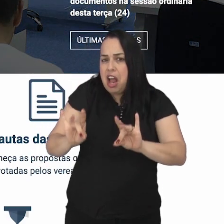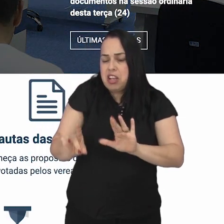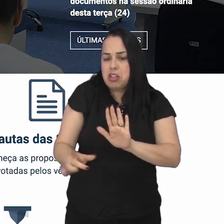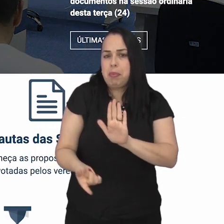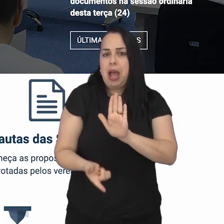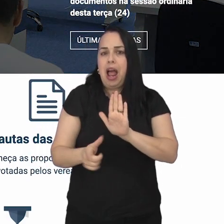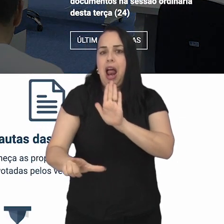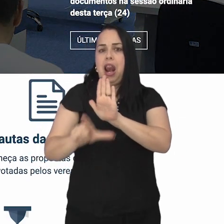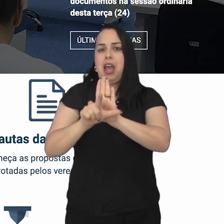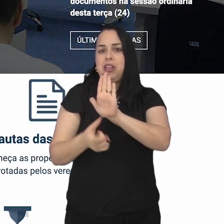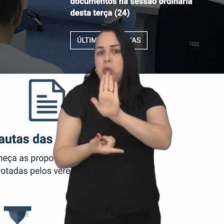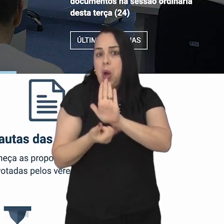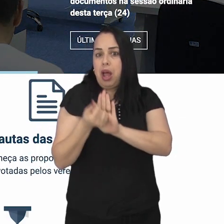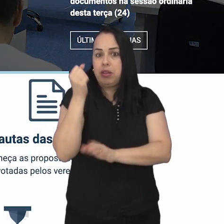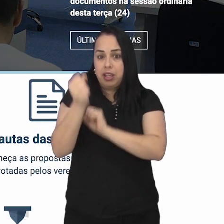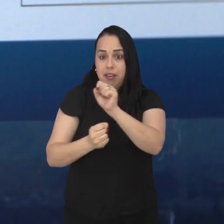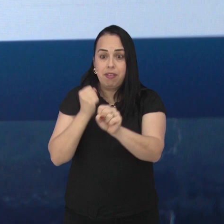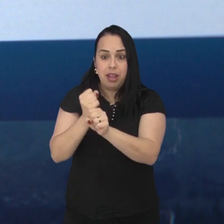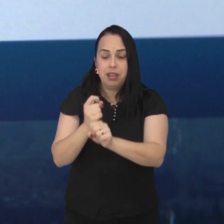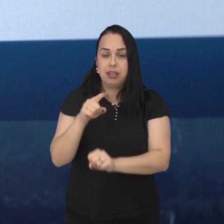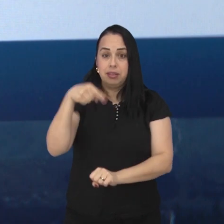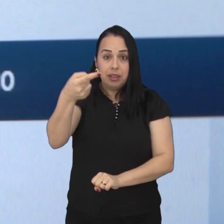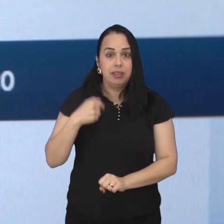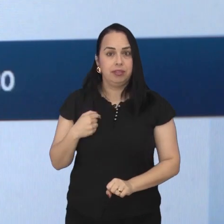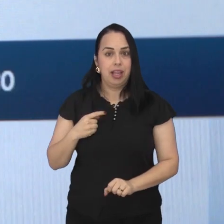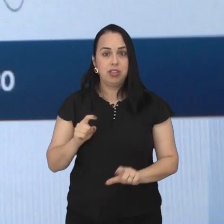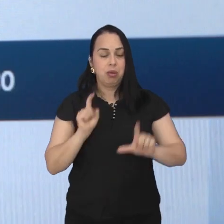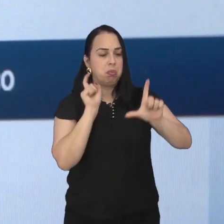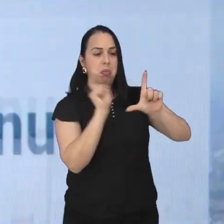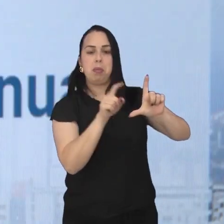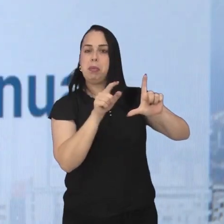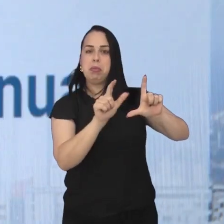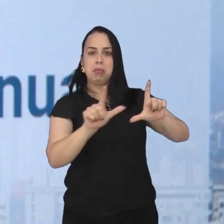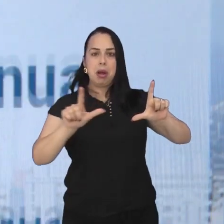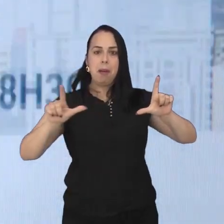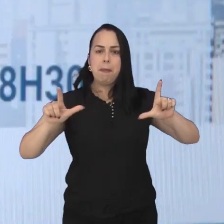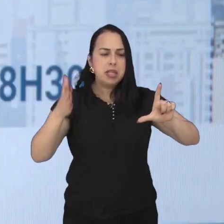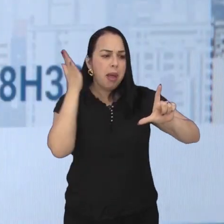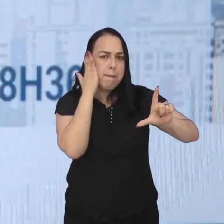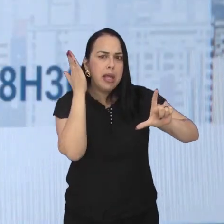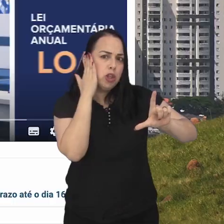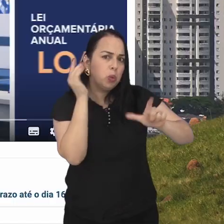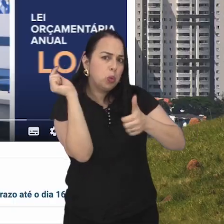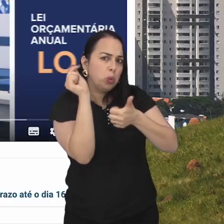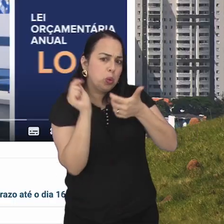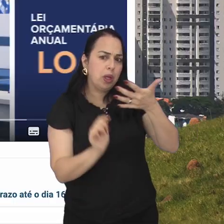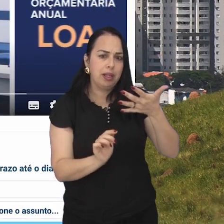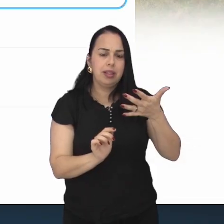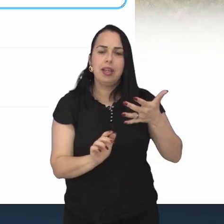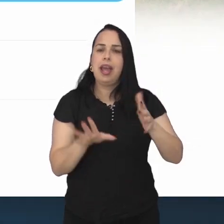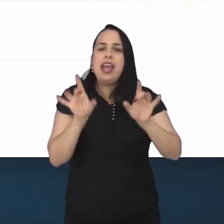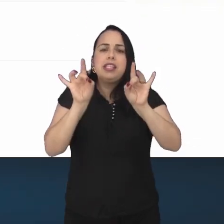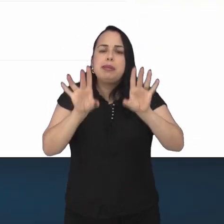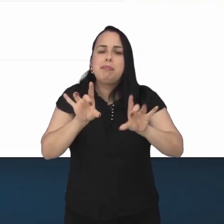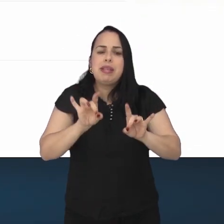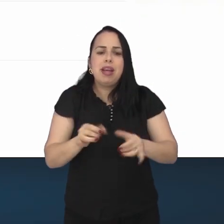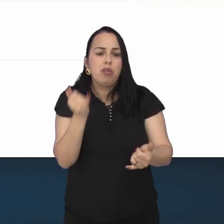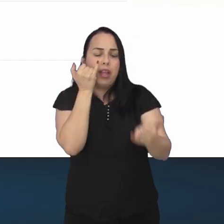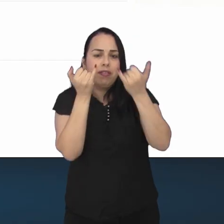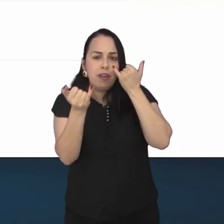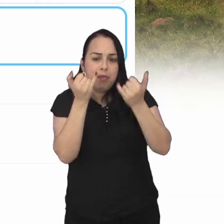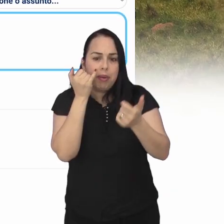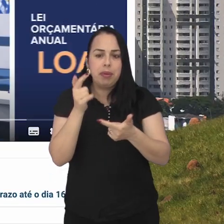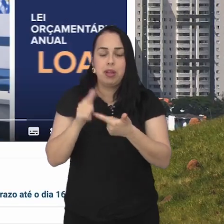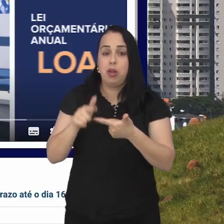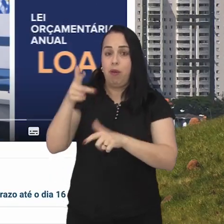Orçamentária Anual de 2024. Basta um clique para ficar por dentro da proposta. A página especial conta com